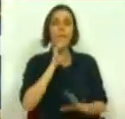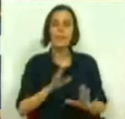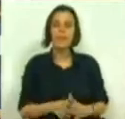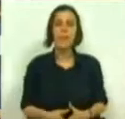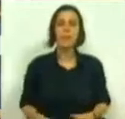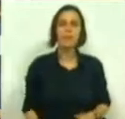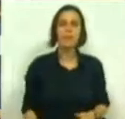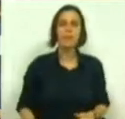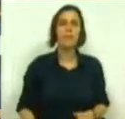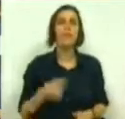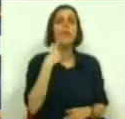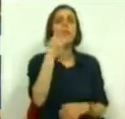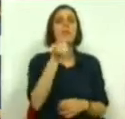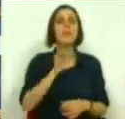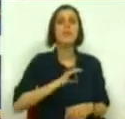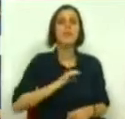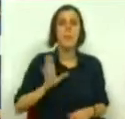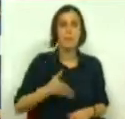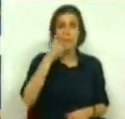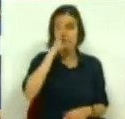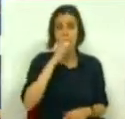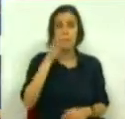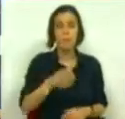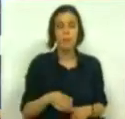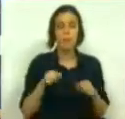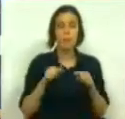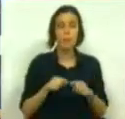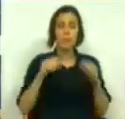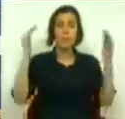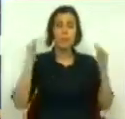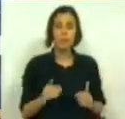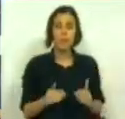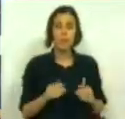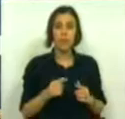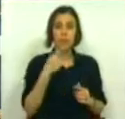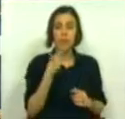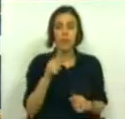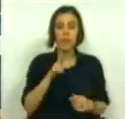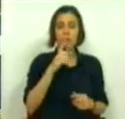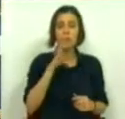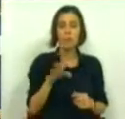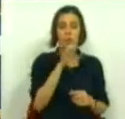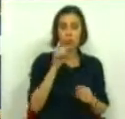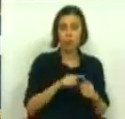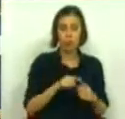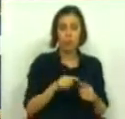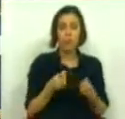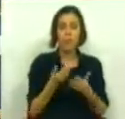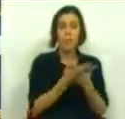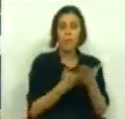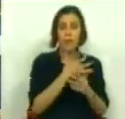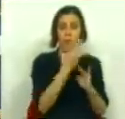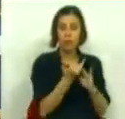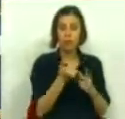capacidade. Pergunto-lhe, por isso, Sr. Primeiro-Ministro, se as descidas sustentadas das taxas de juro, quer no